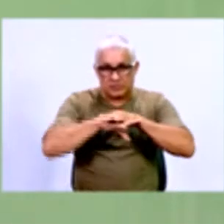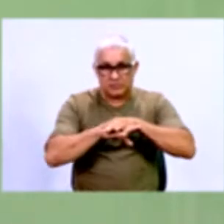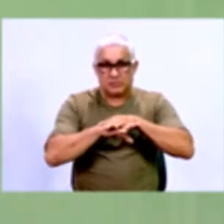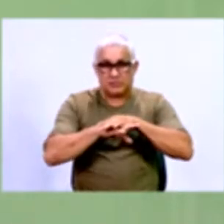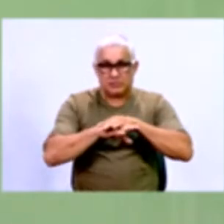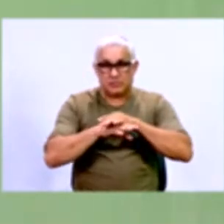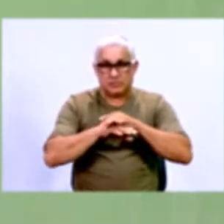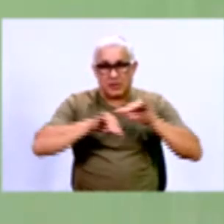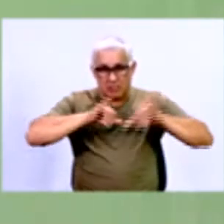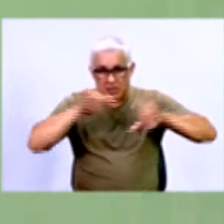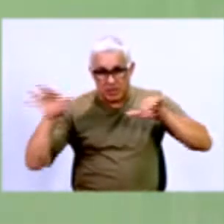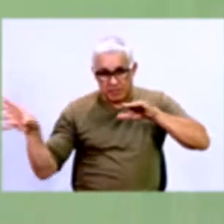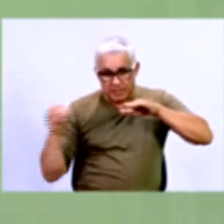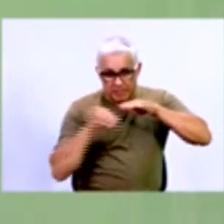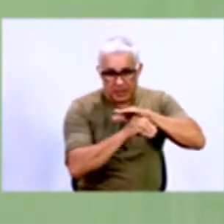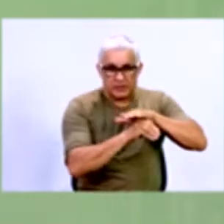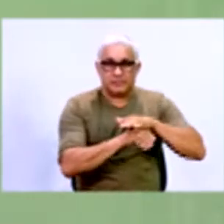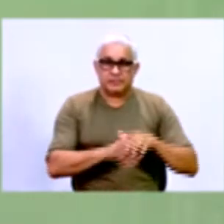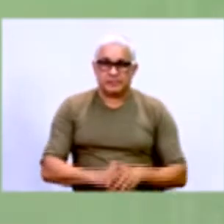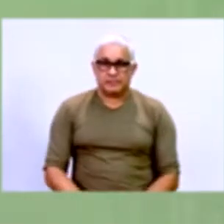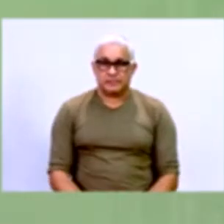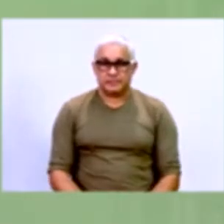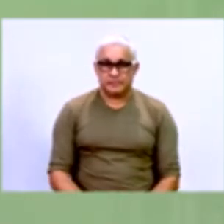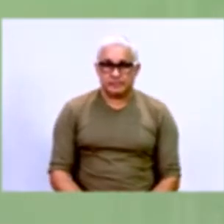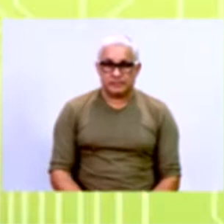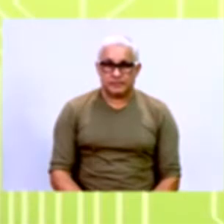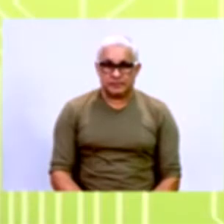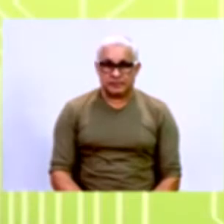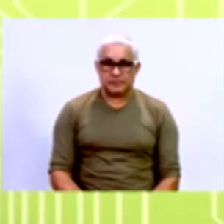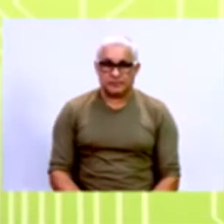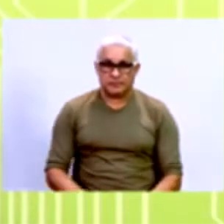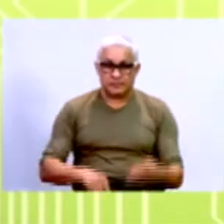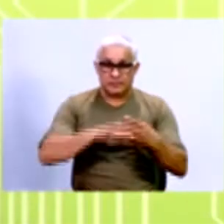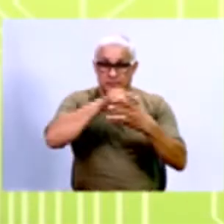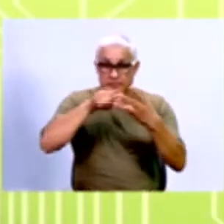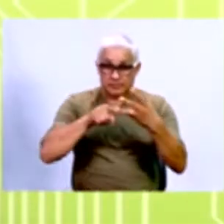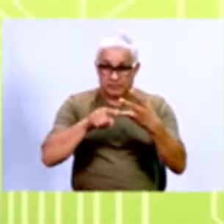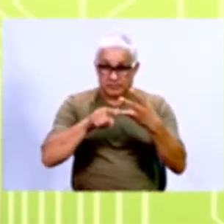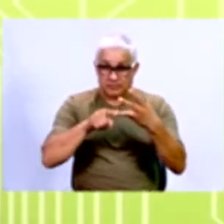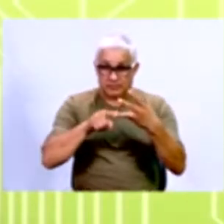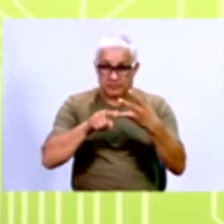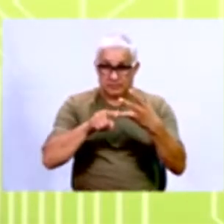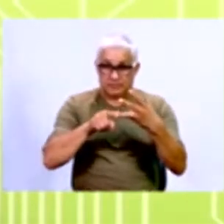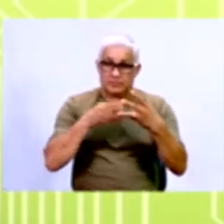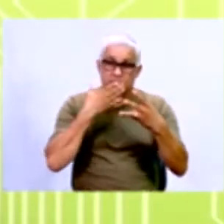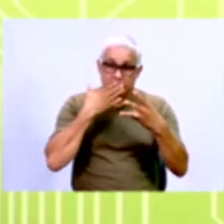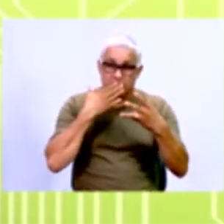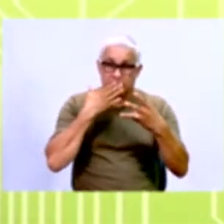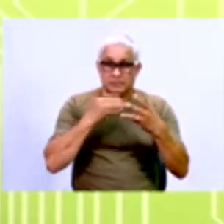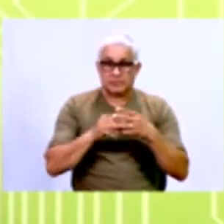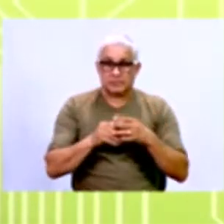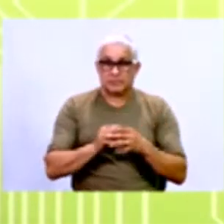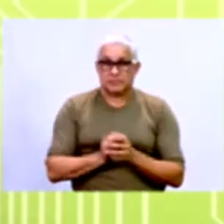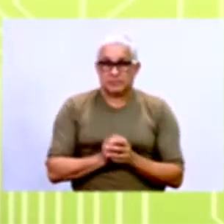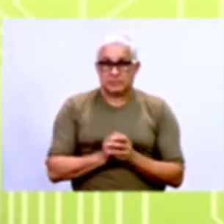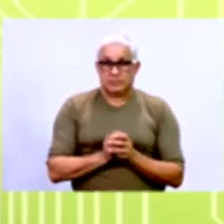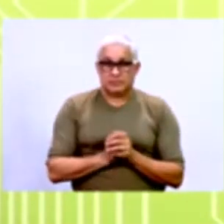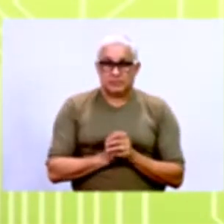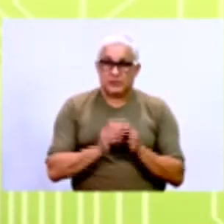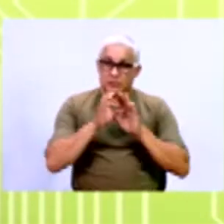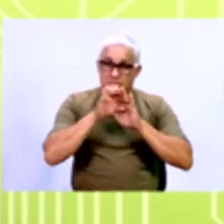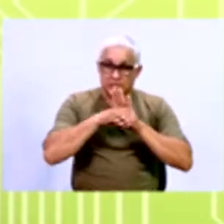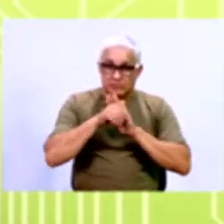essas informações. Então, essas 3 propriedades, elas determinam